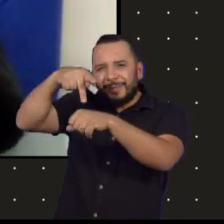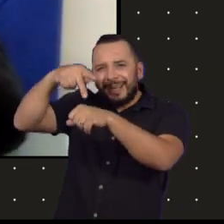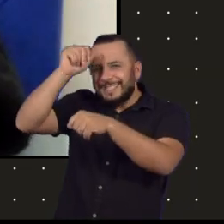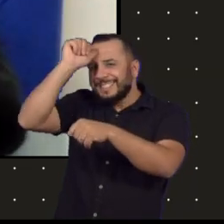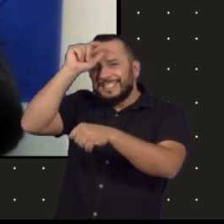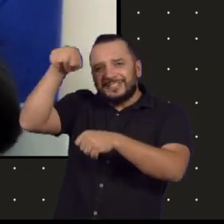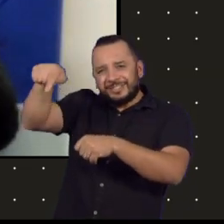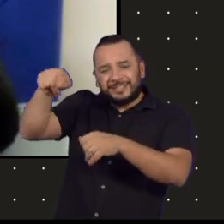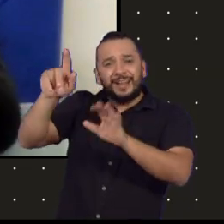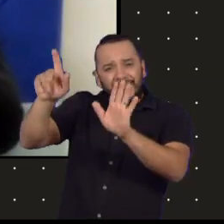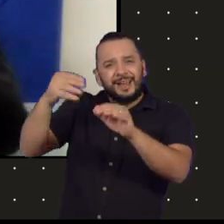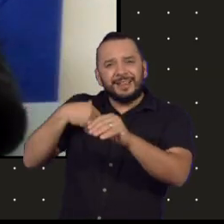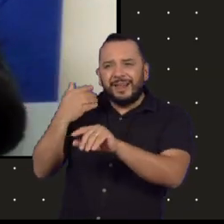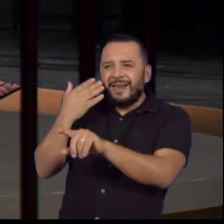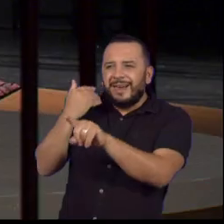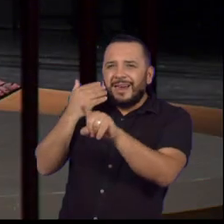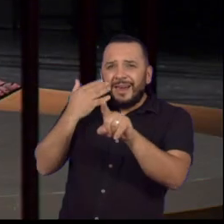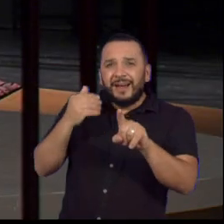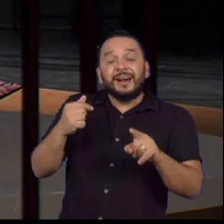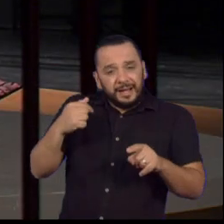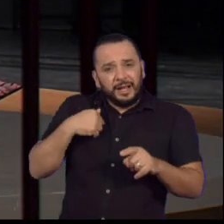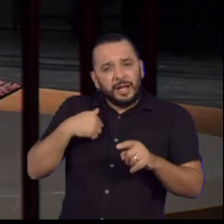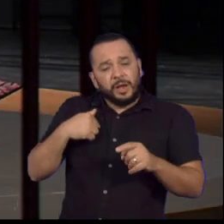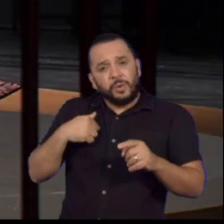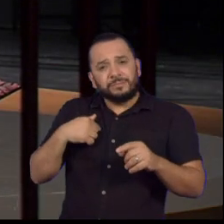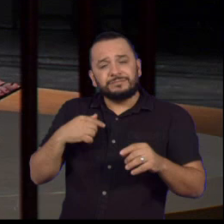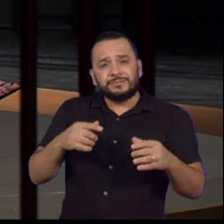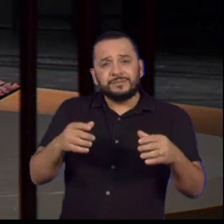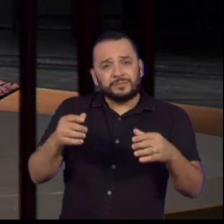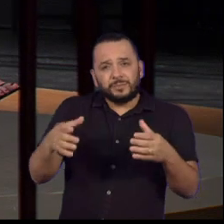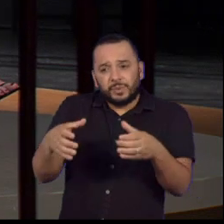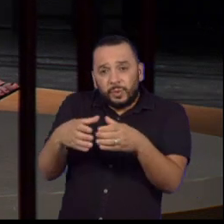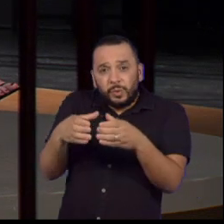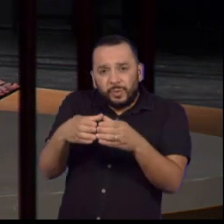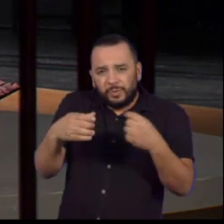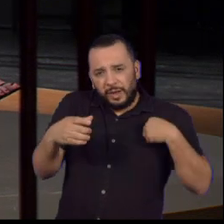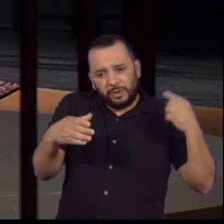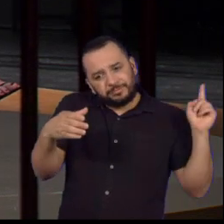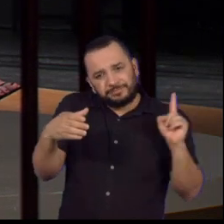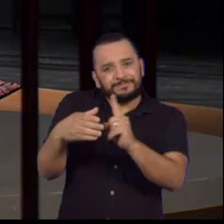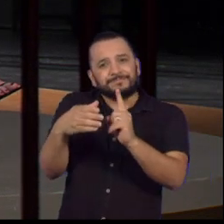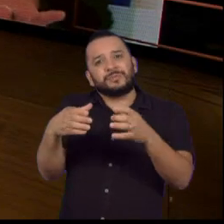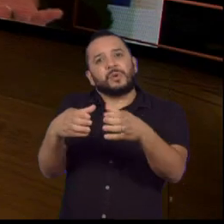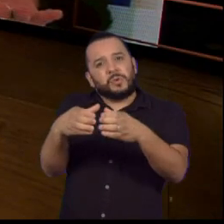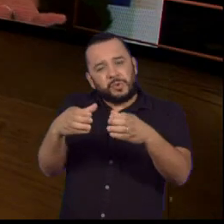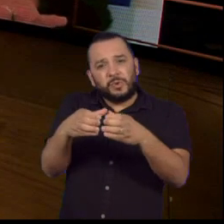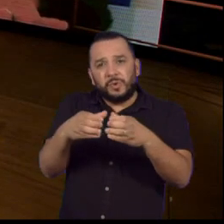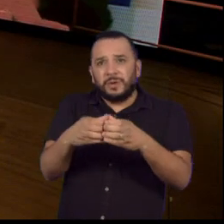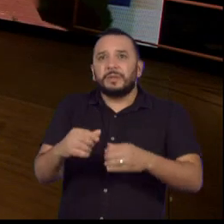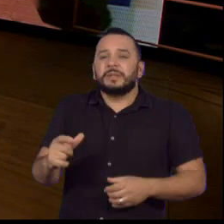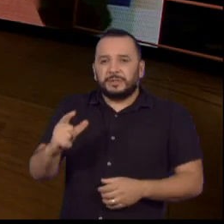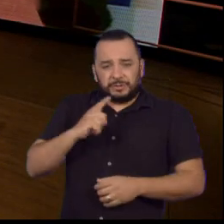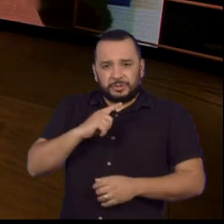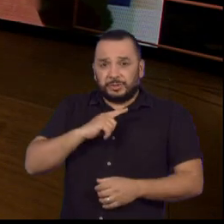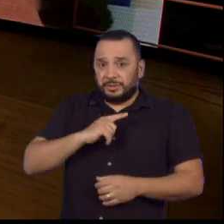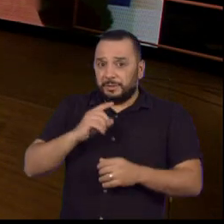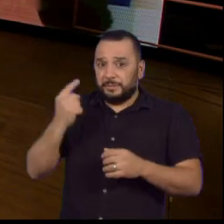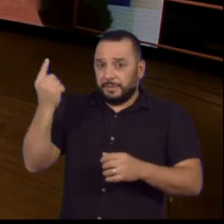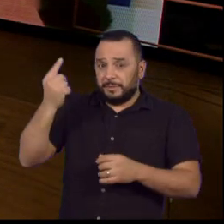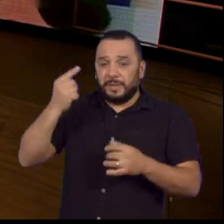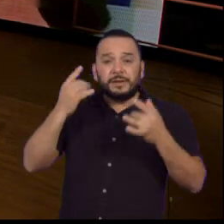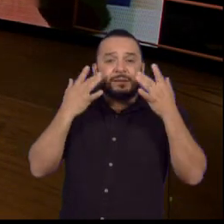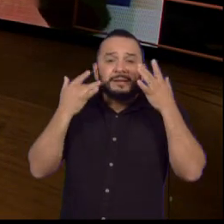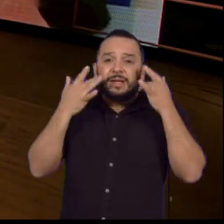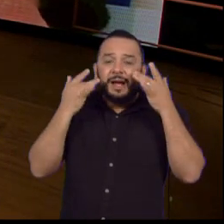de companhia, de trabalho em equipe, de grupo. E a primeira peça que nós fizemos foi o Noturno para Pagu, que foi baseado